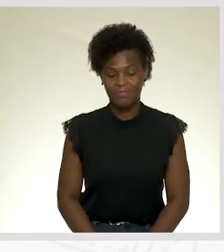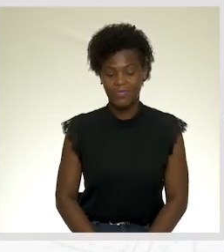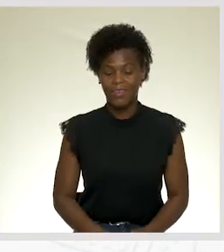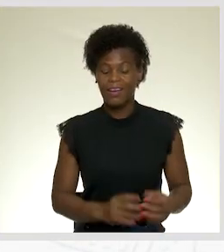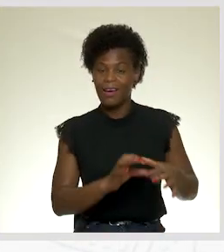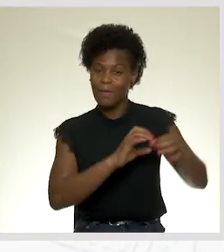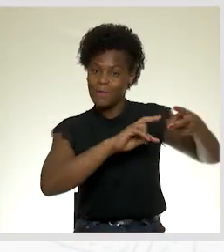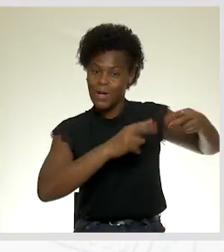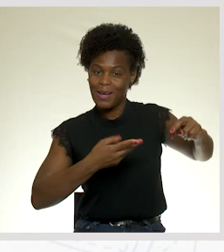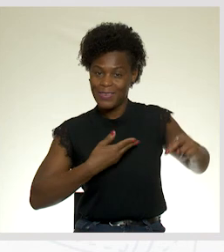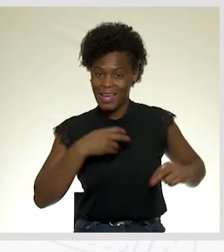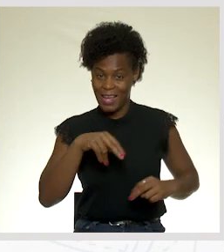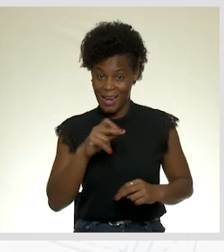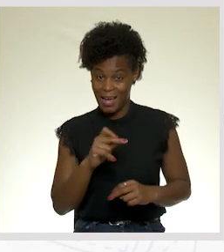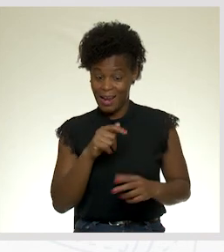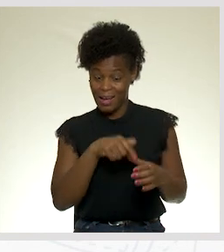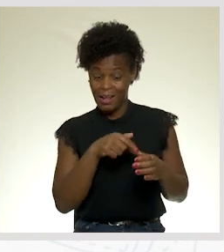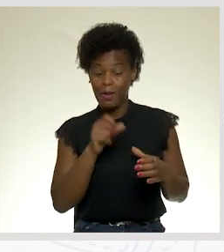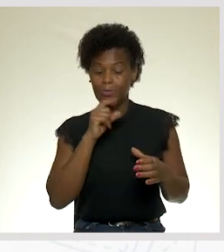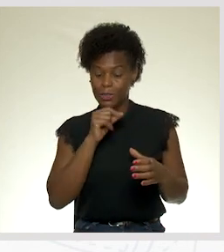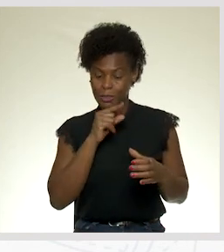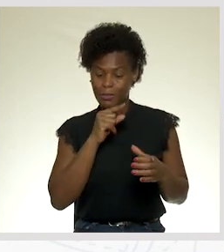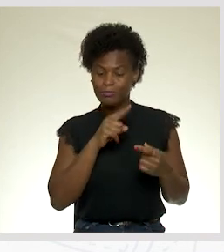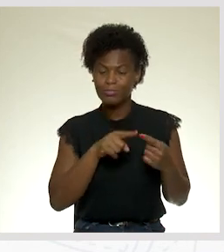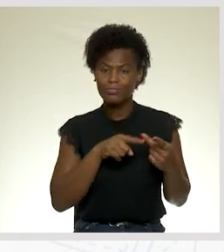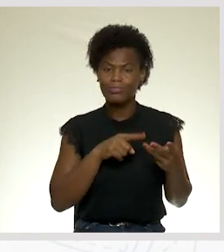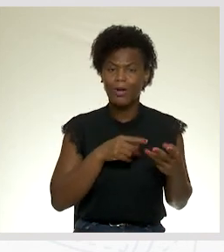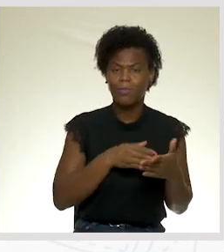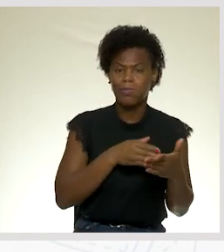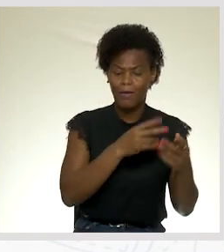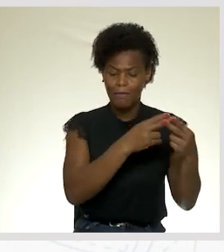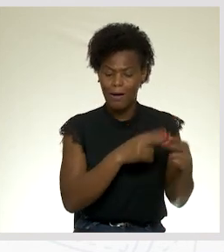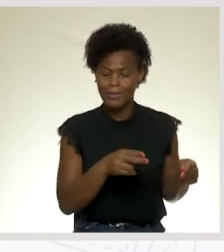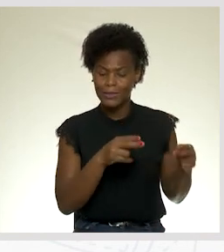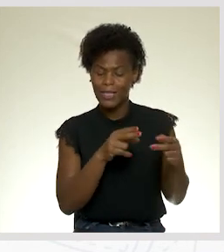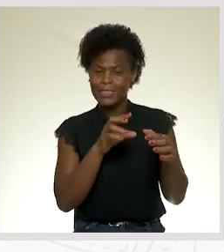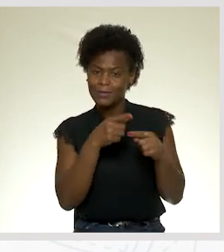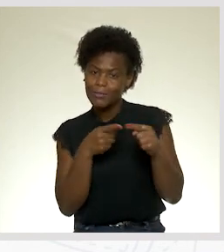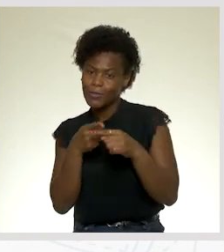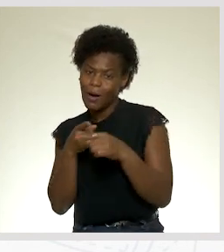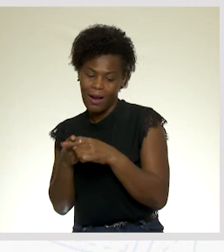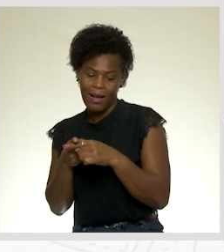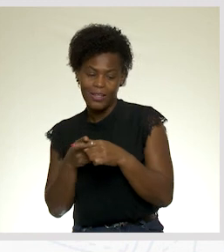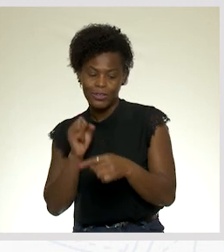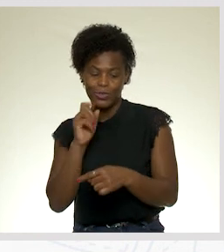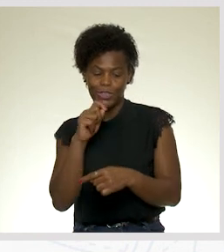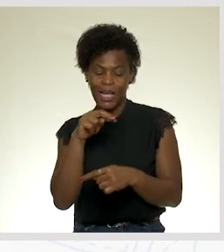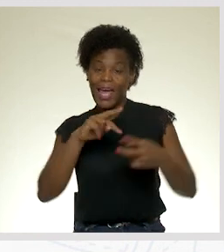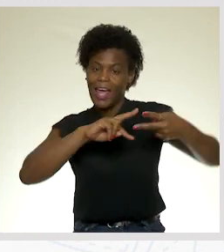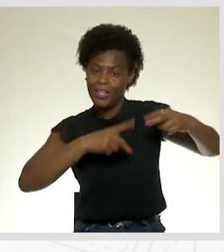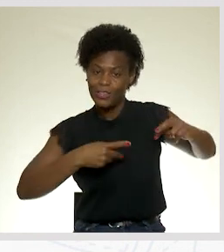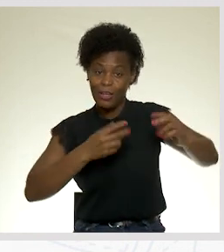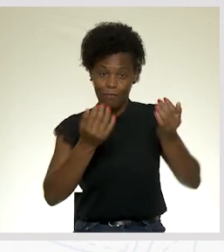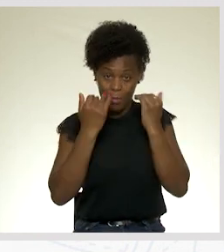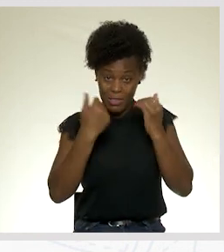Na molécula de DNA, é possível delimitar vários segmentos, que são os genes. A informação contida